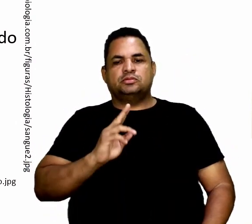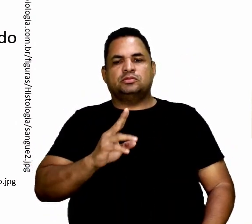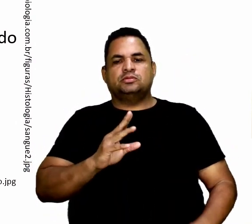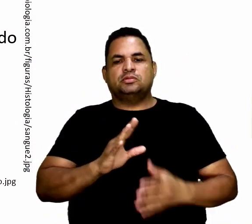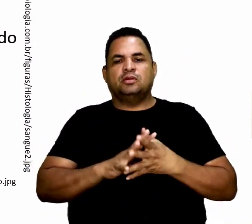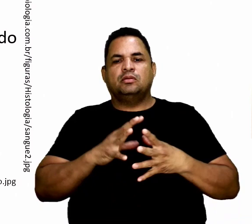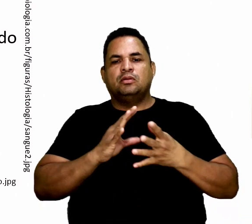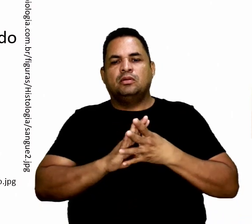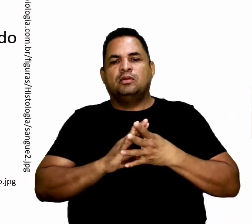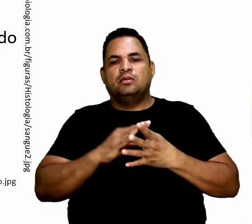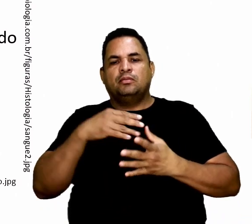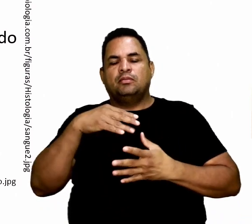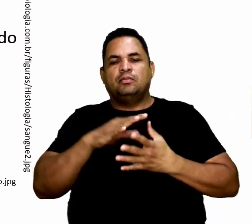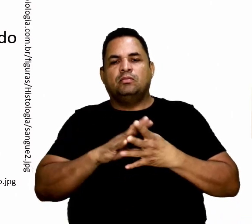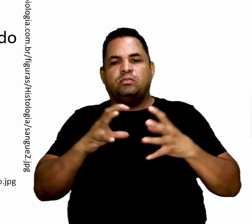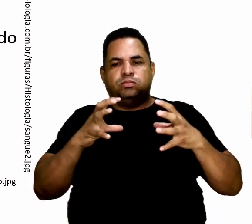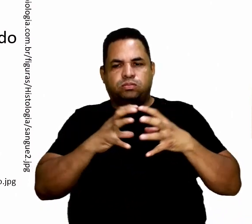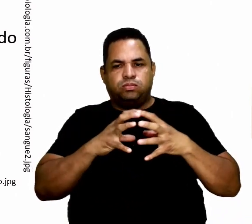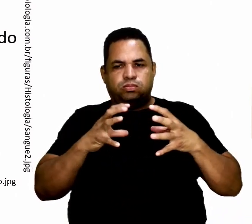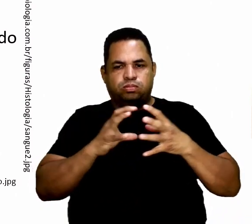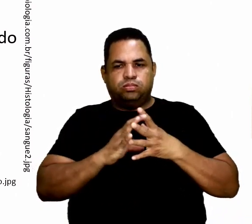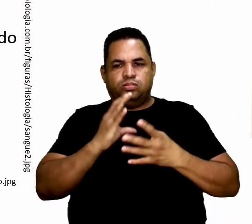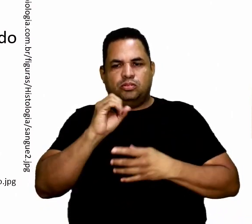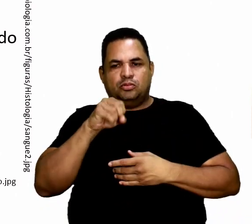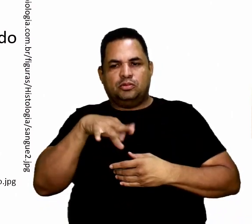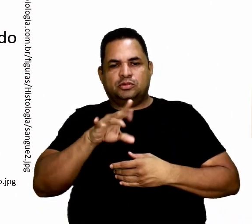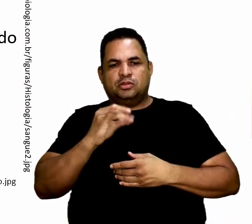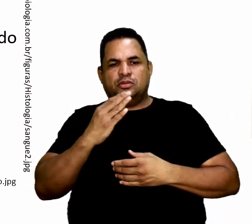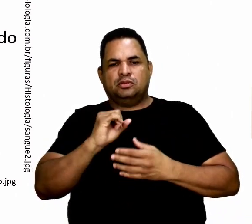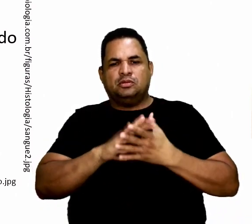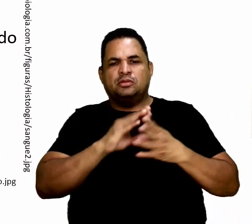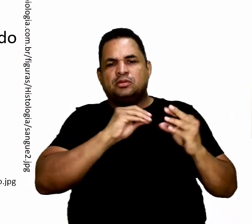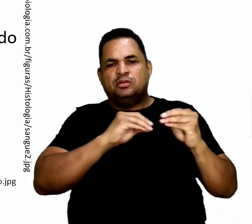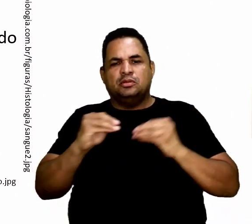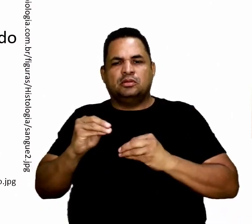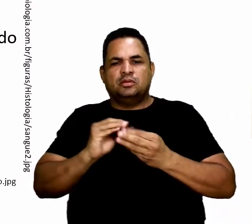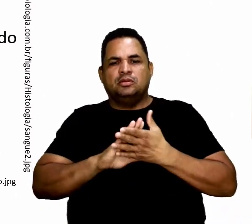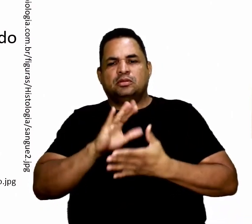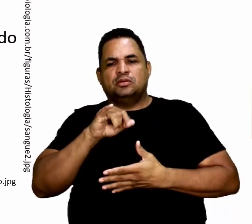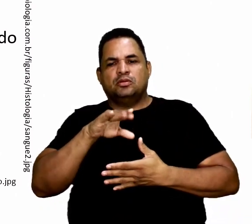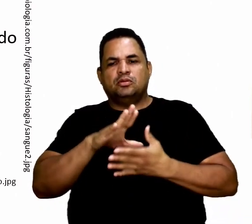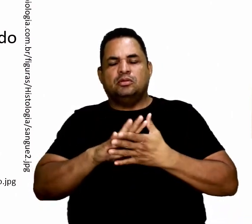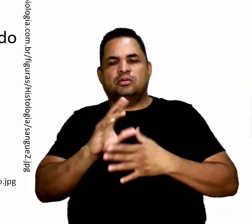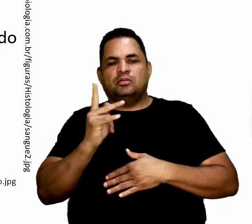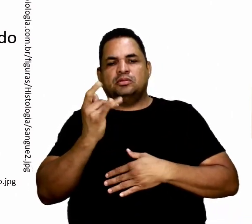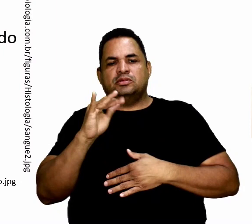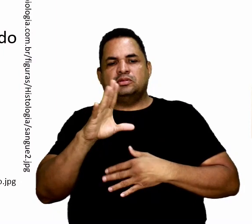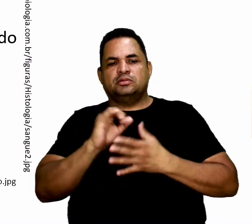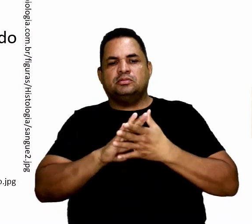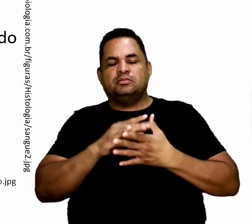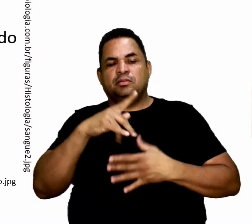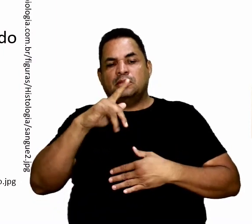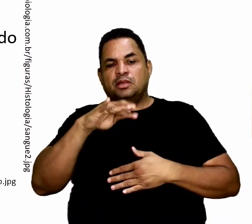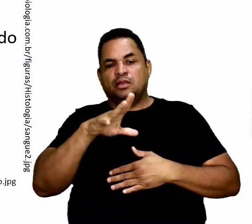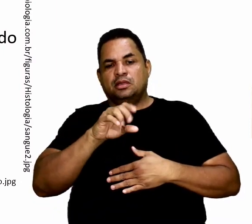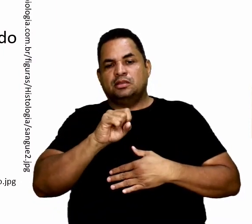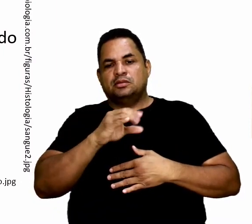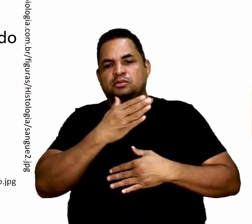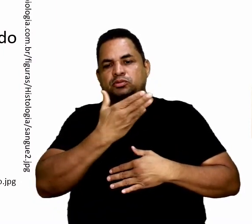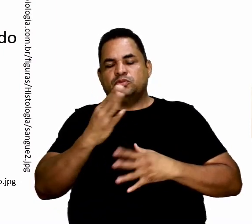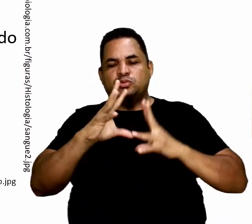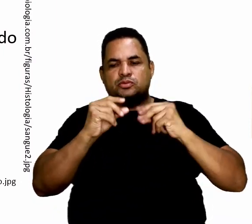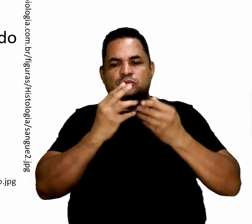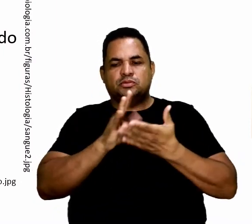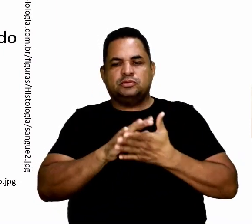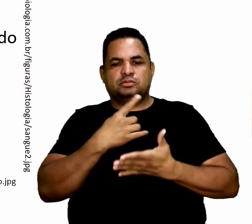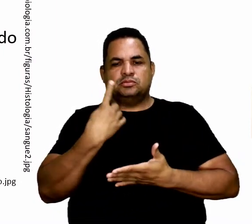pressão, qual é a função, né? O que é que ele faz? Manutenção da pressão osmótica, transporte de anticorpos, hemácias, aquilo tudo que a gente viu ainda agora,